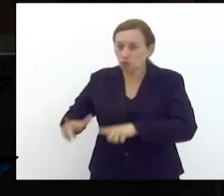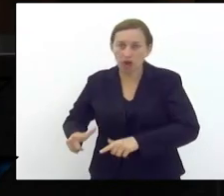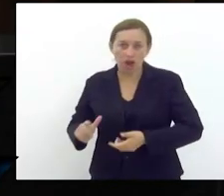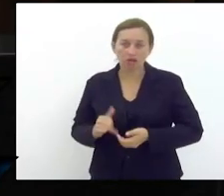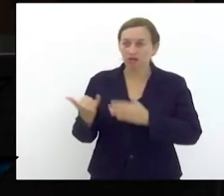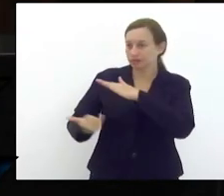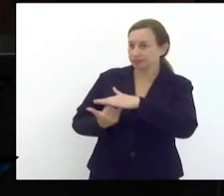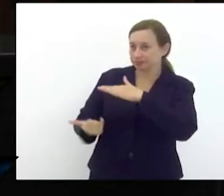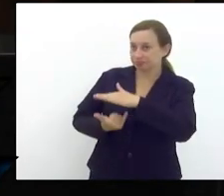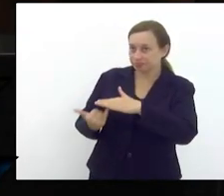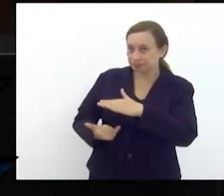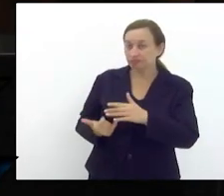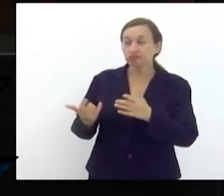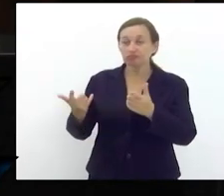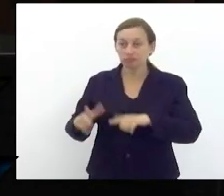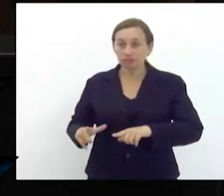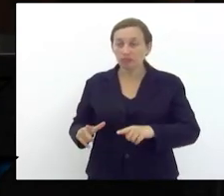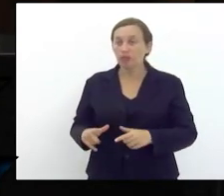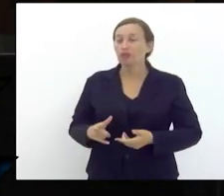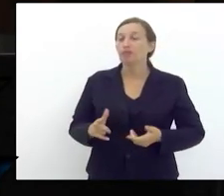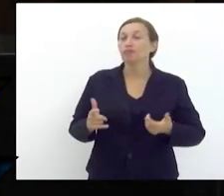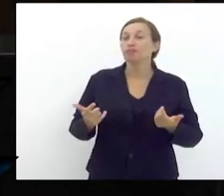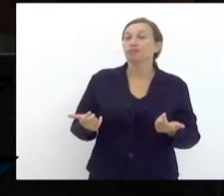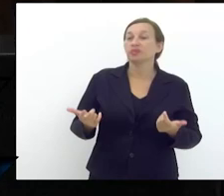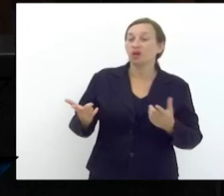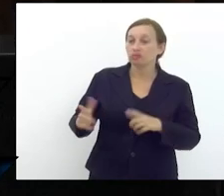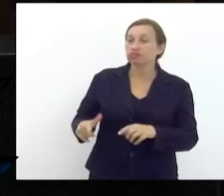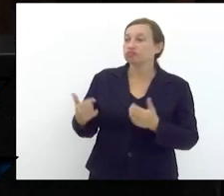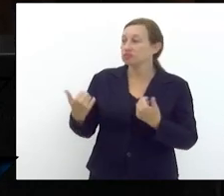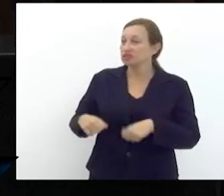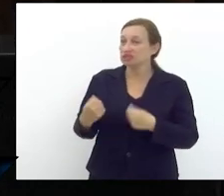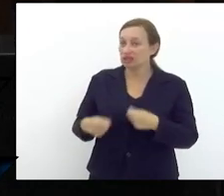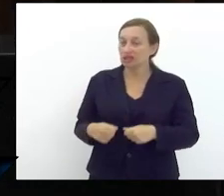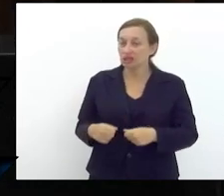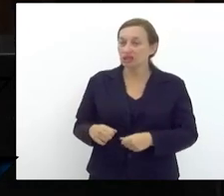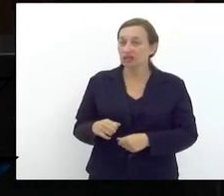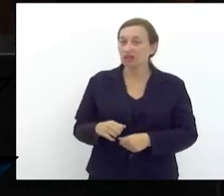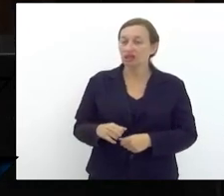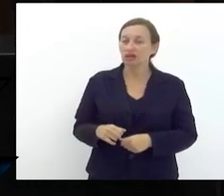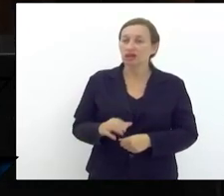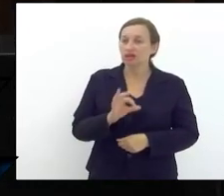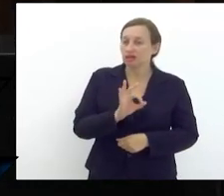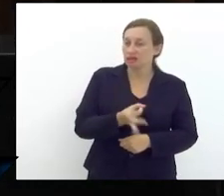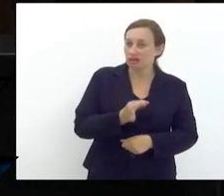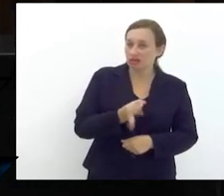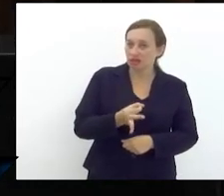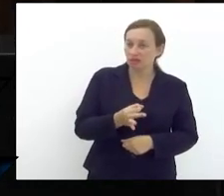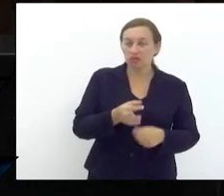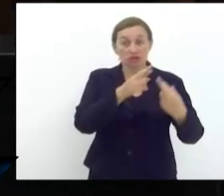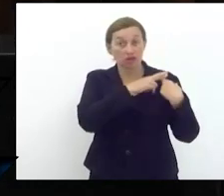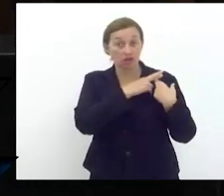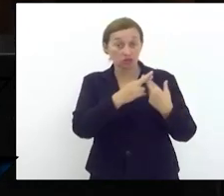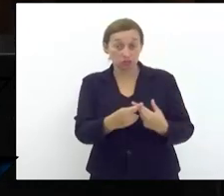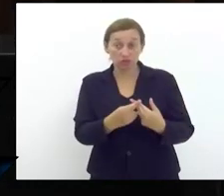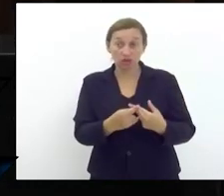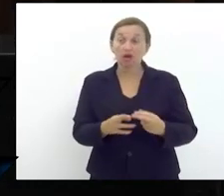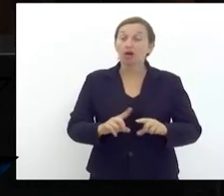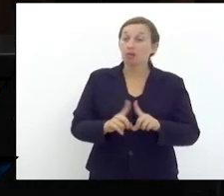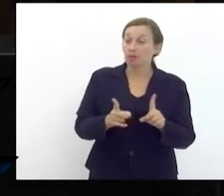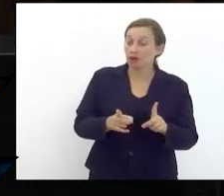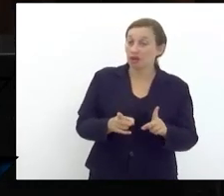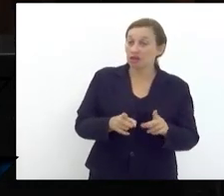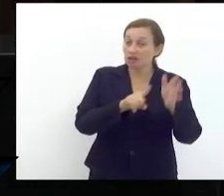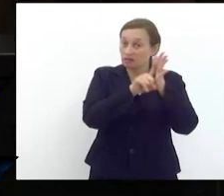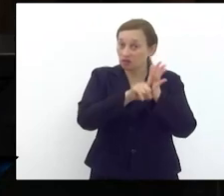institucionalizado aonde a gente deveria ter Justamente não só a responsabilização mas a